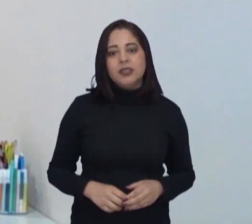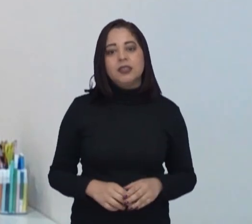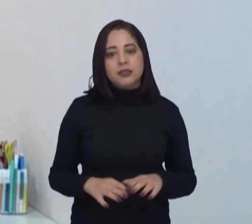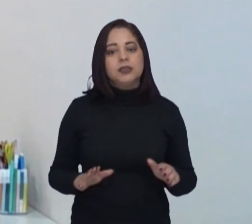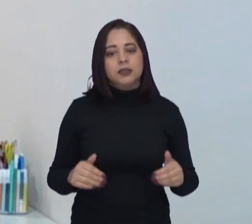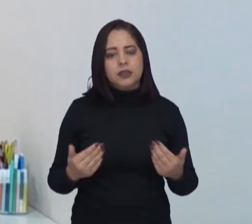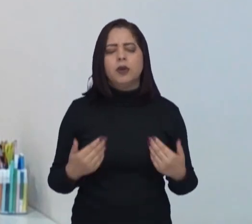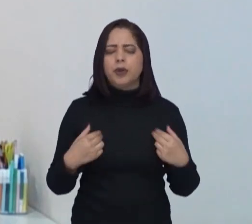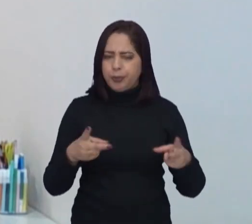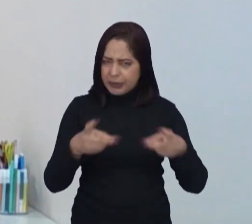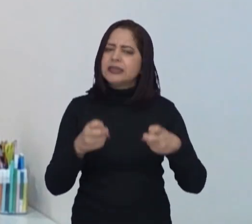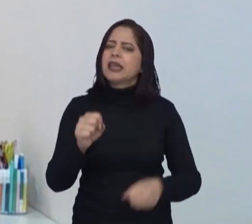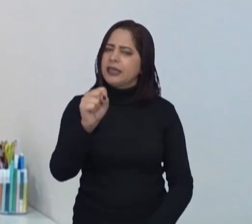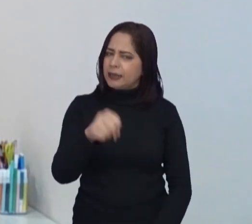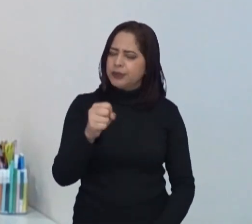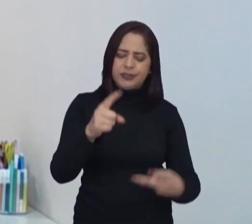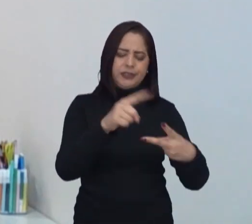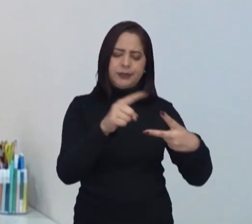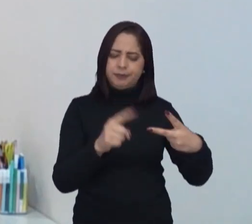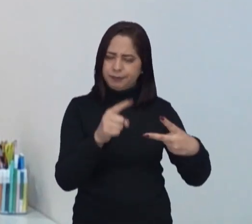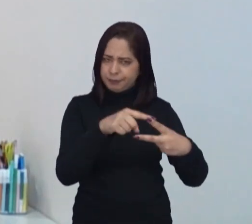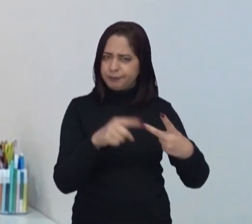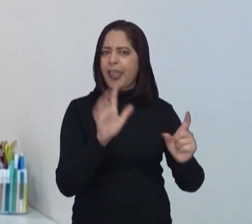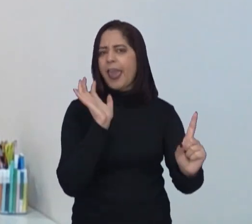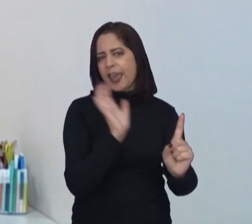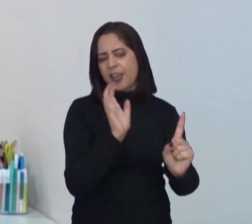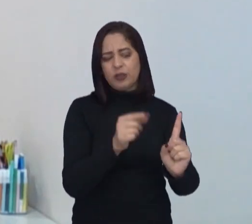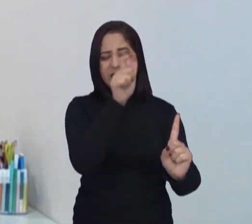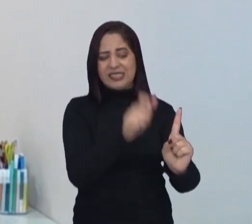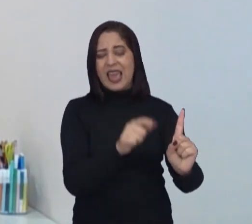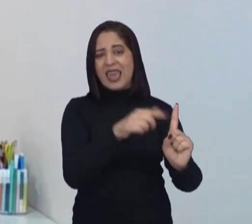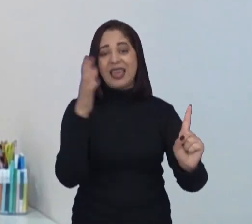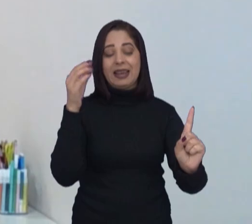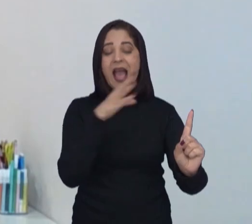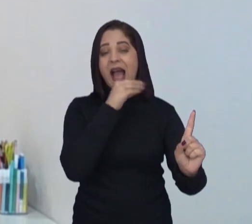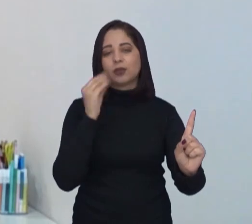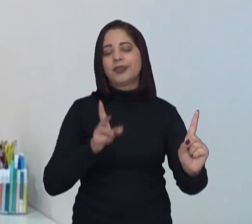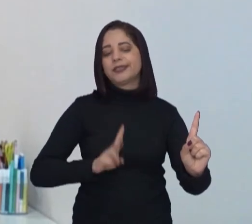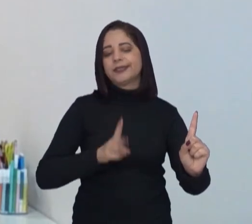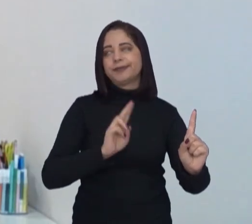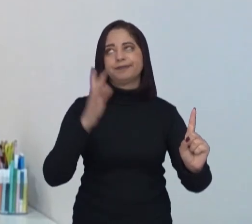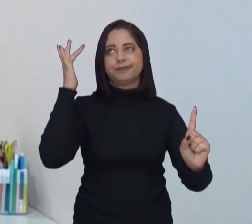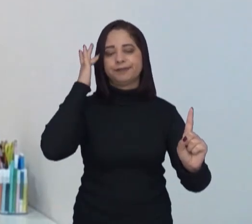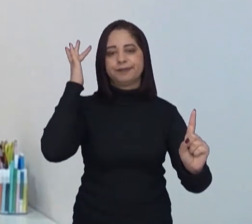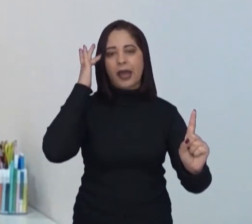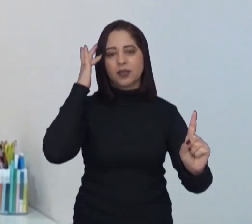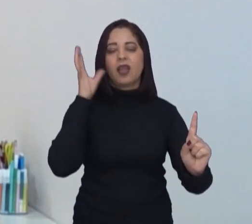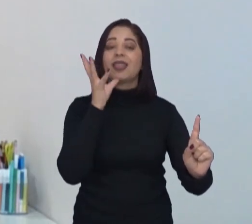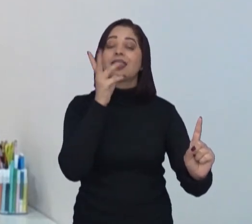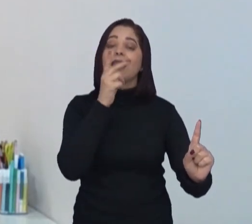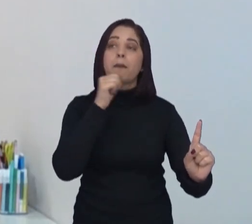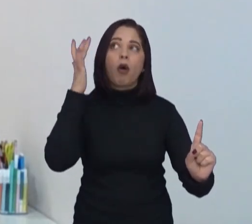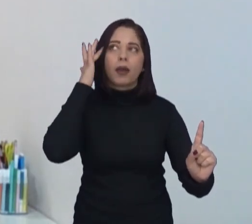né? Então, eu vejo que esses dois pontos, eles colaboram para que essa imaturidade seja mais persistente e acaba